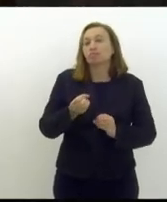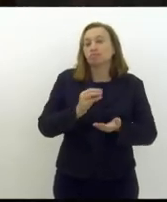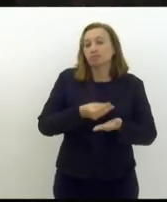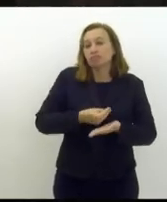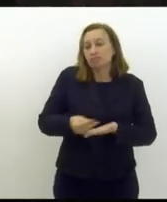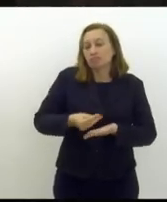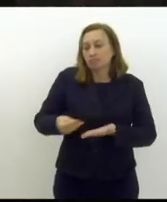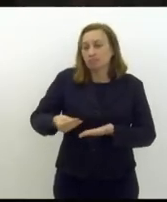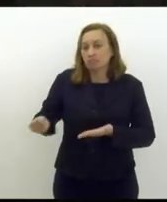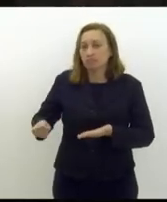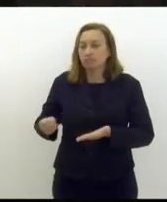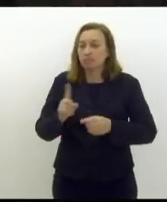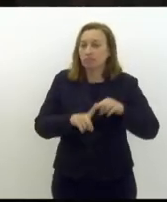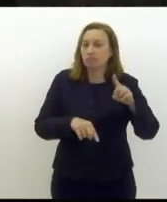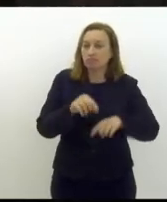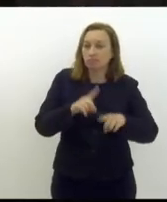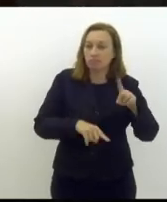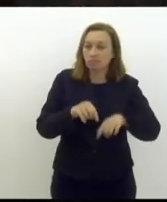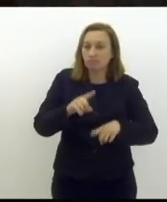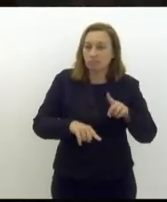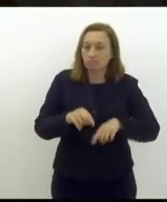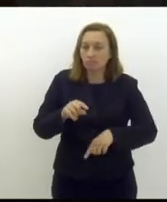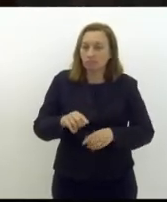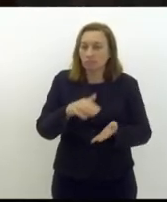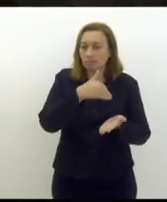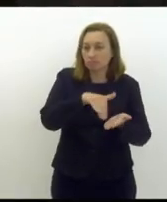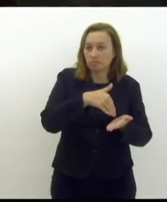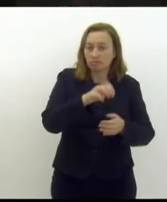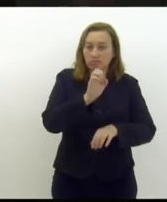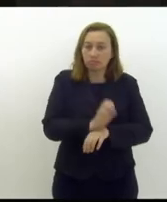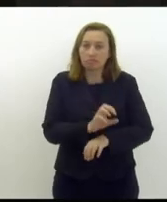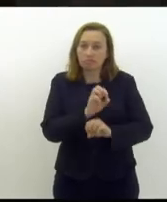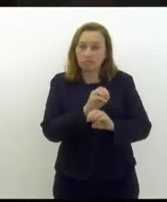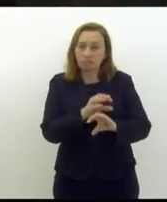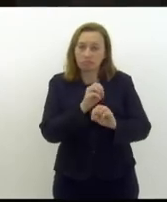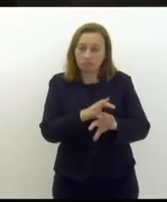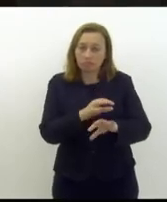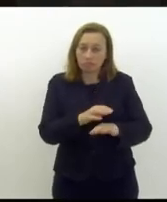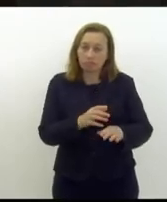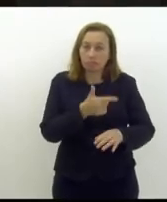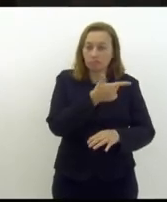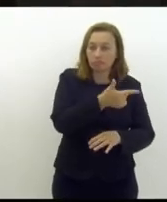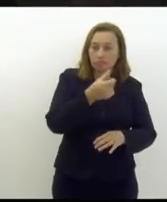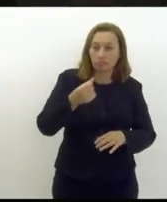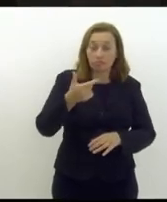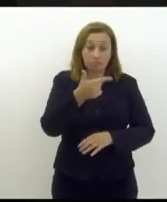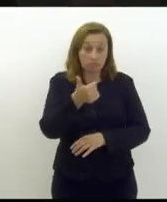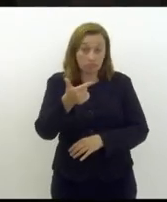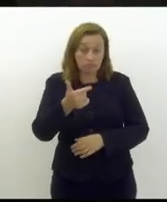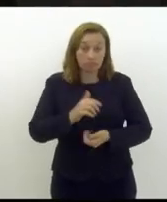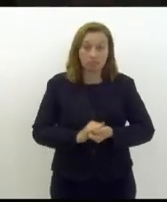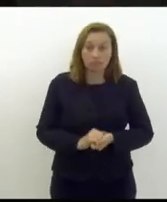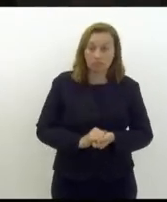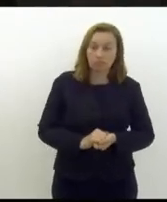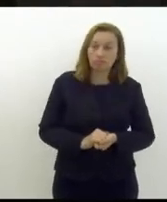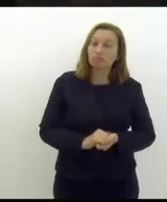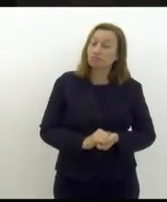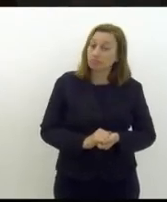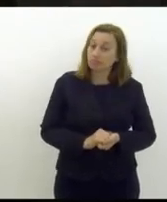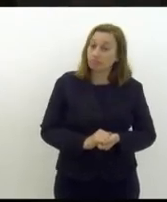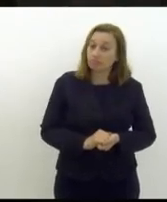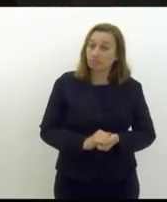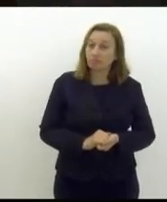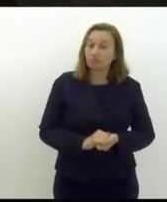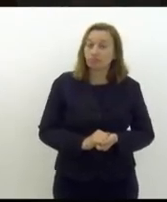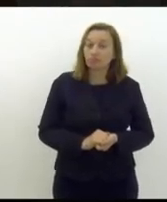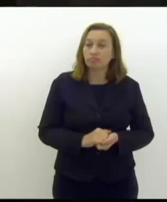limitada pela Secretaria de Estado de Educação apenas no exercício de 2022 cujo objeto é